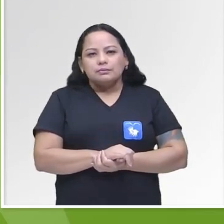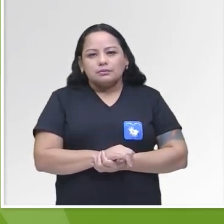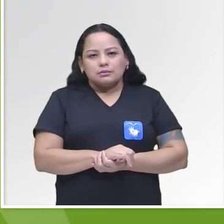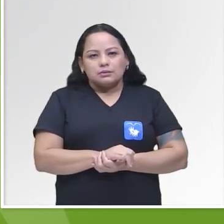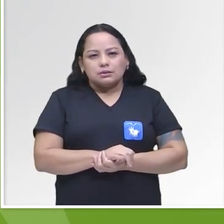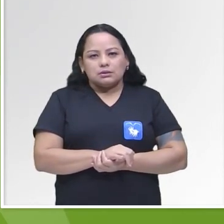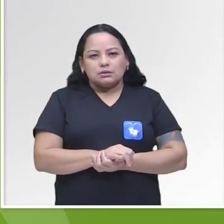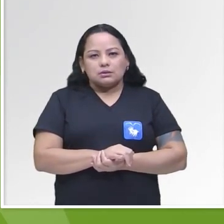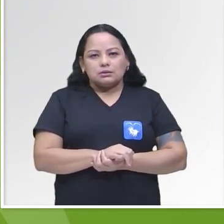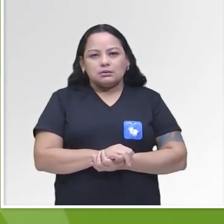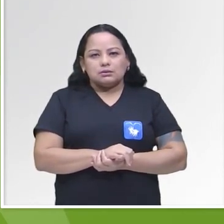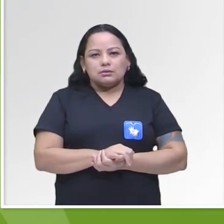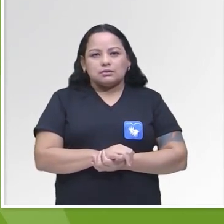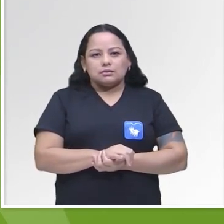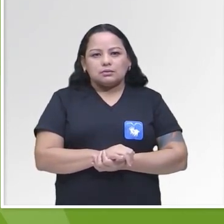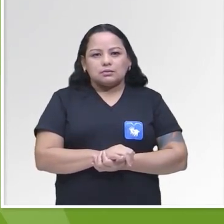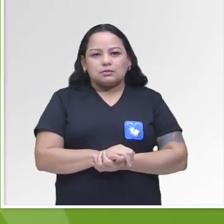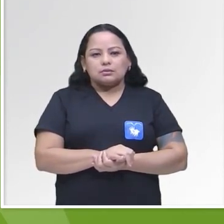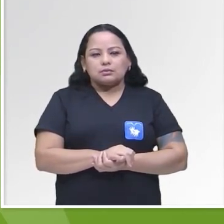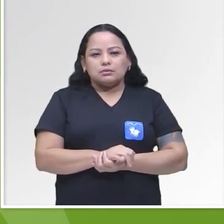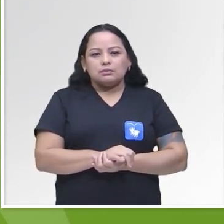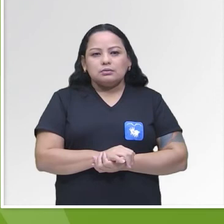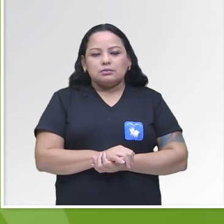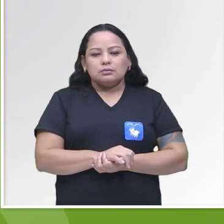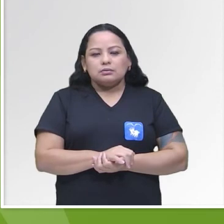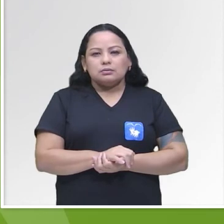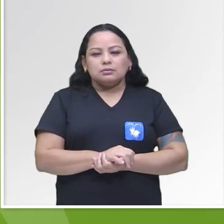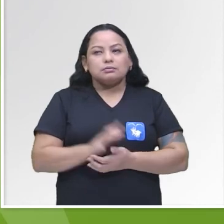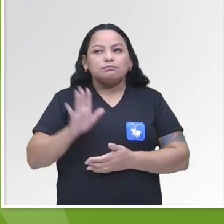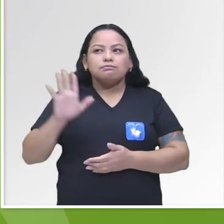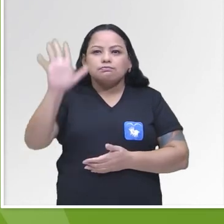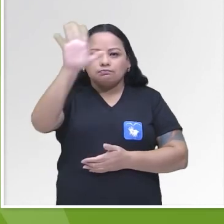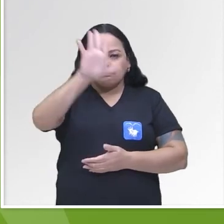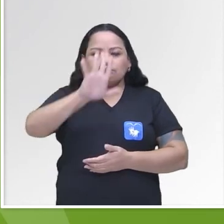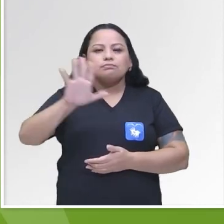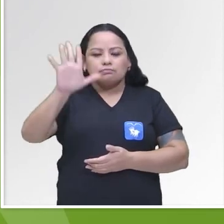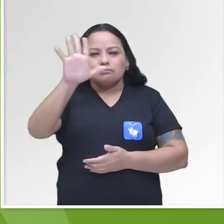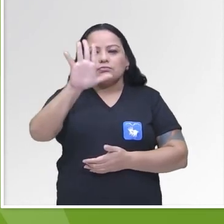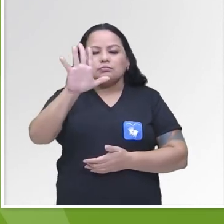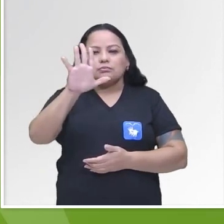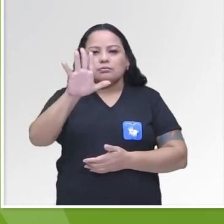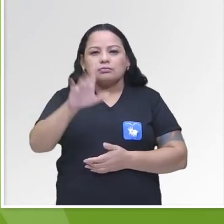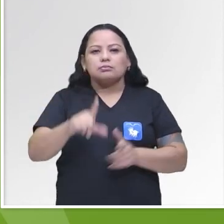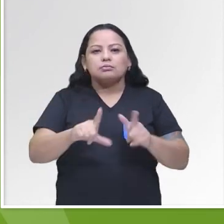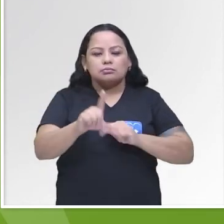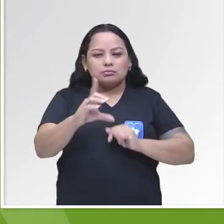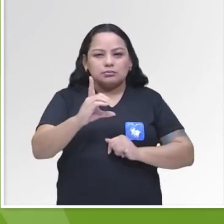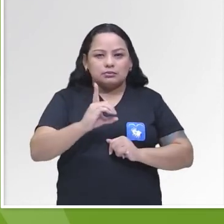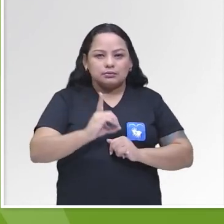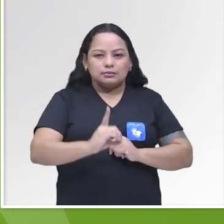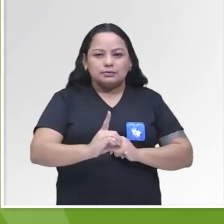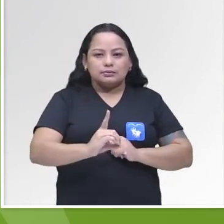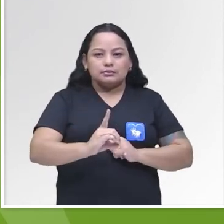afirmar, né, que o composto da questão D, né,